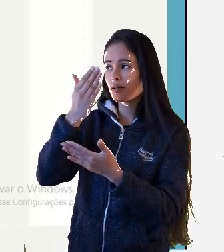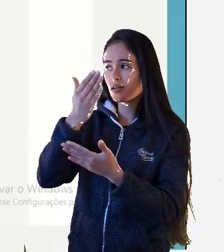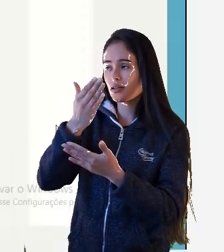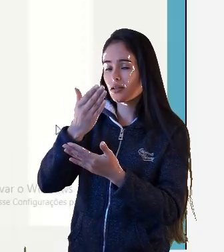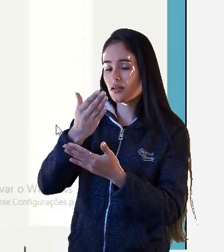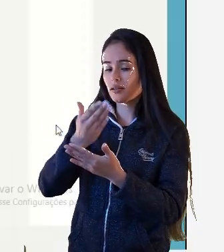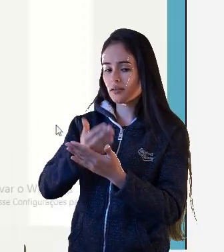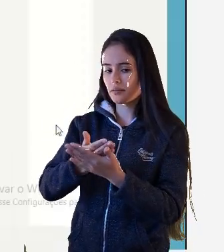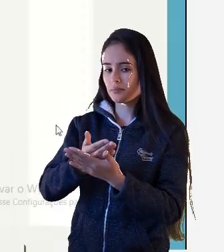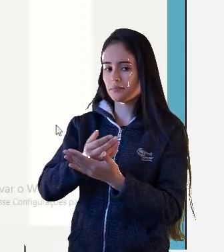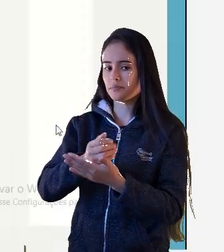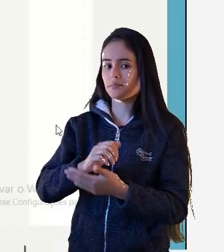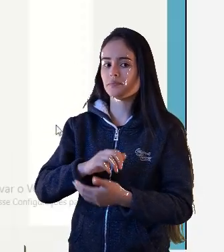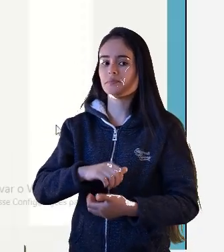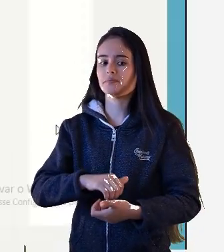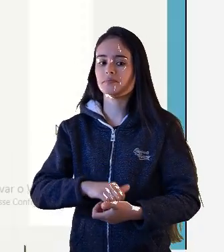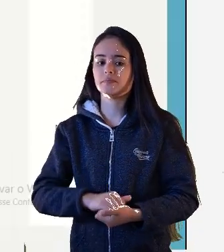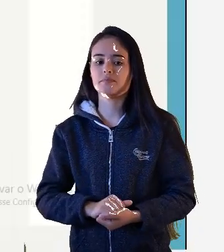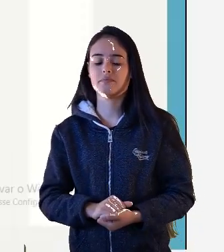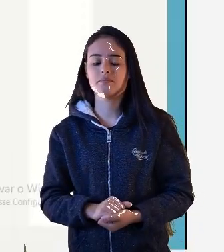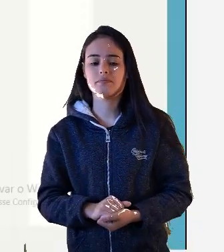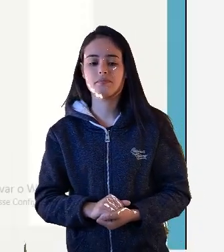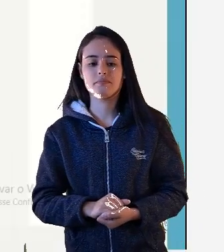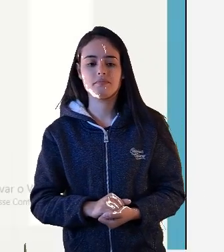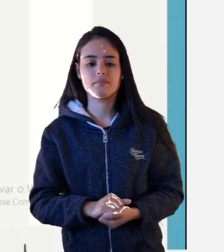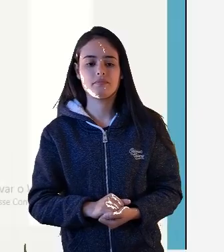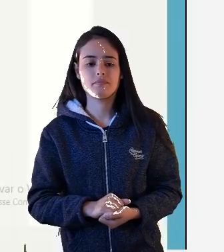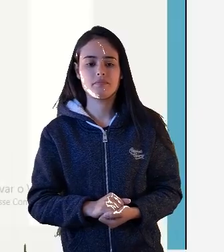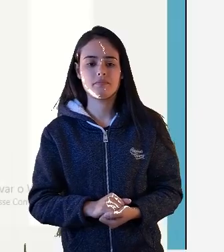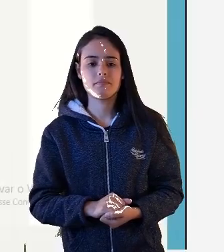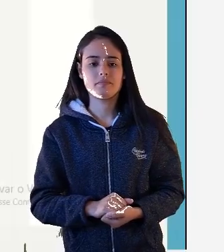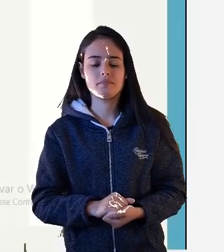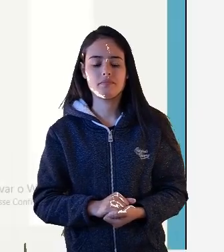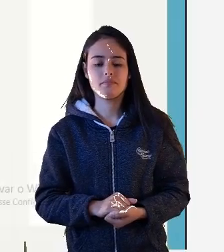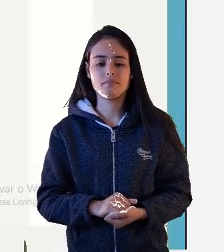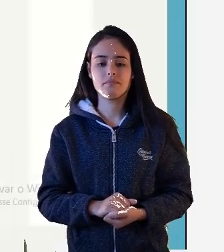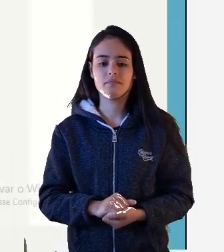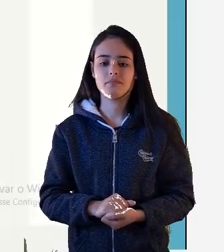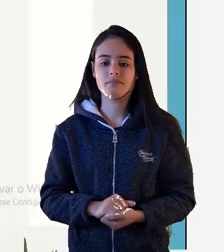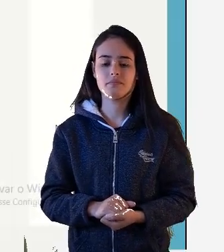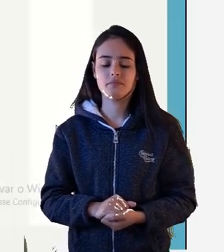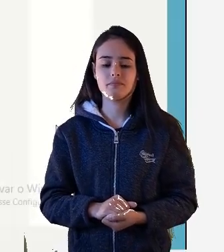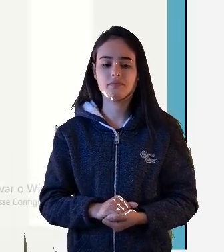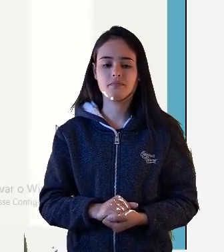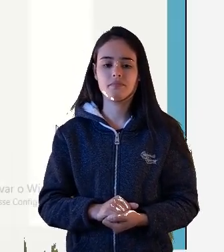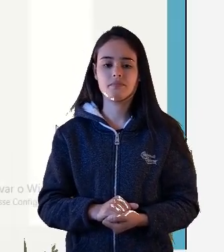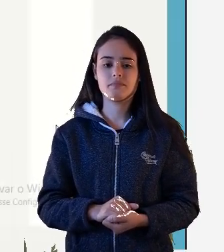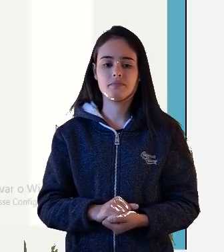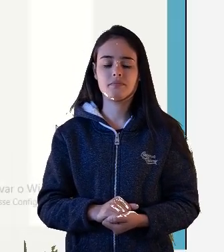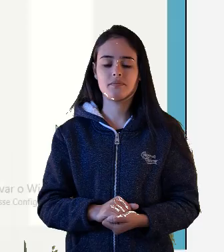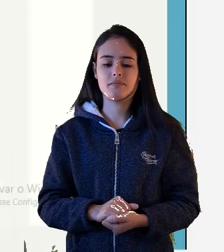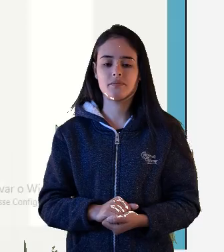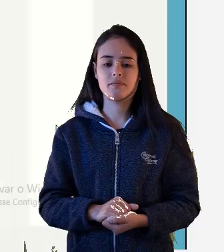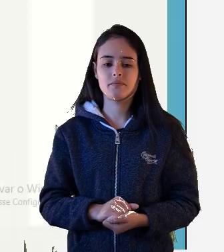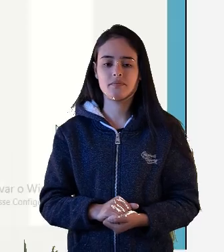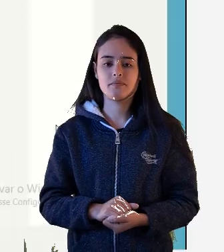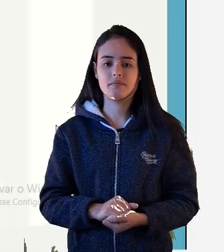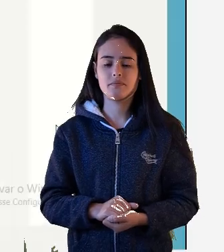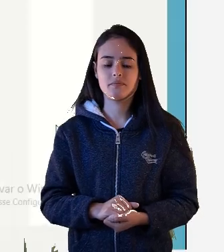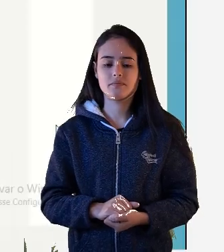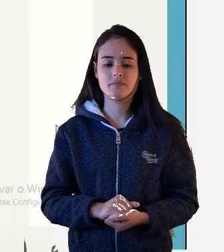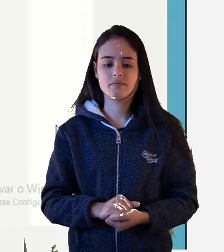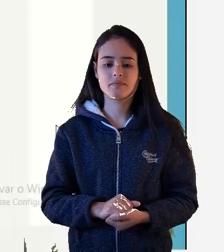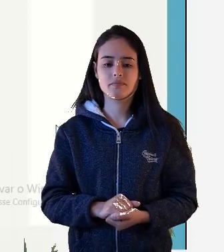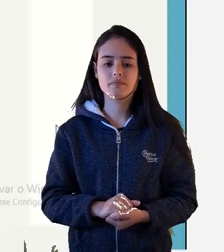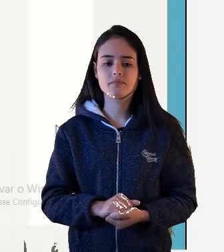foram misturadas violentamente, né? Separadas dos seus conterrâneos, da sua família. E aí os seus cultos também foram misturados,